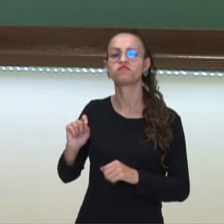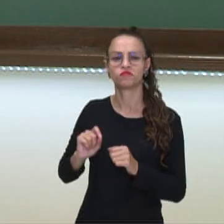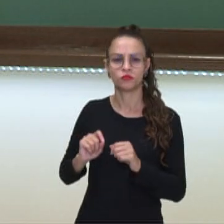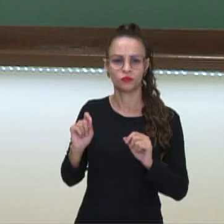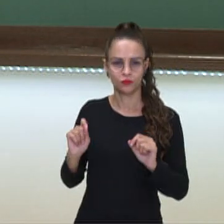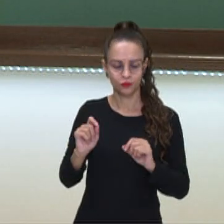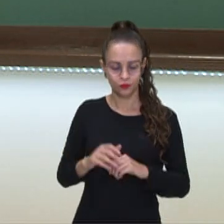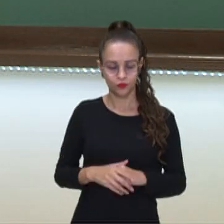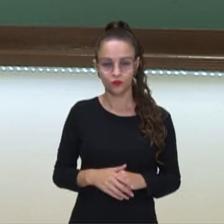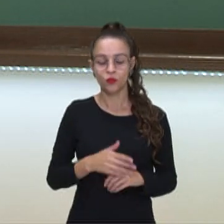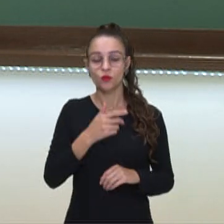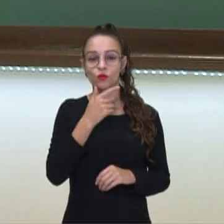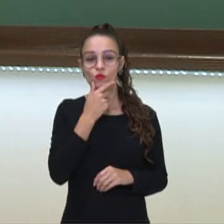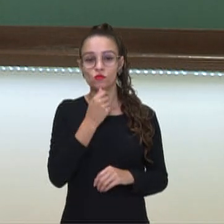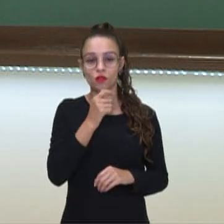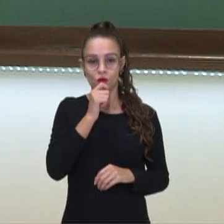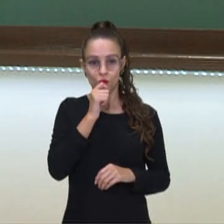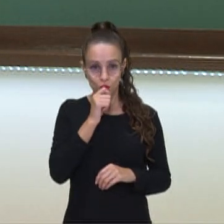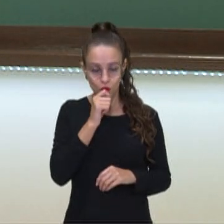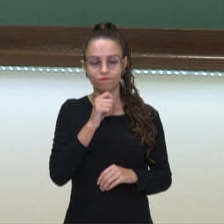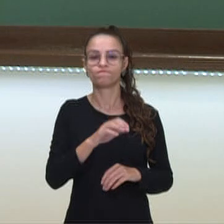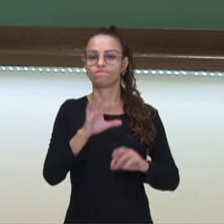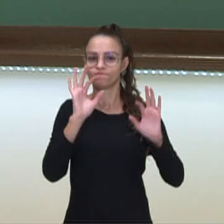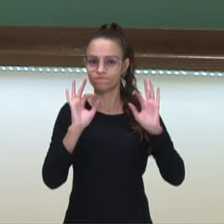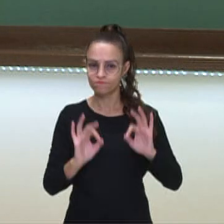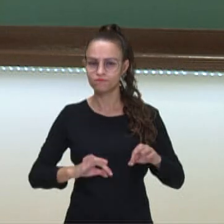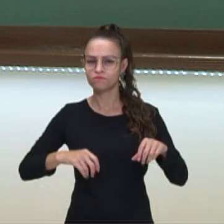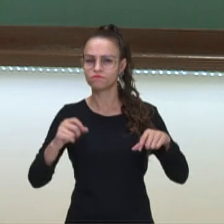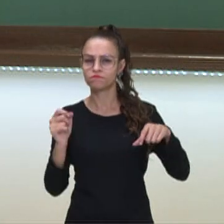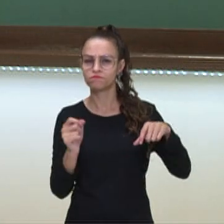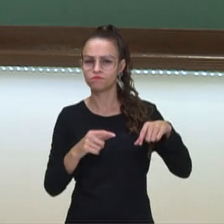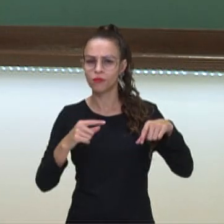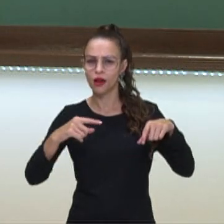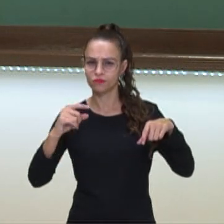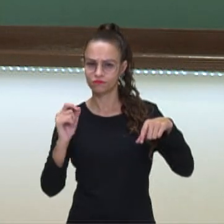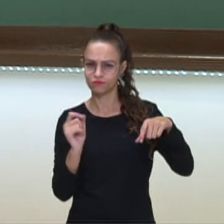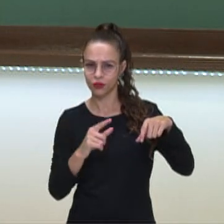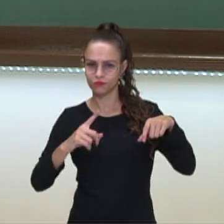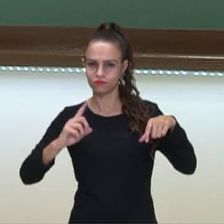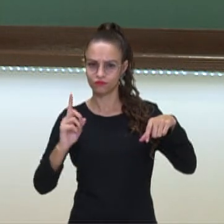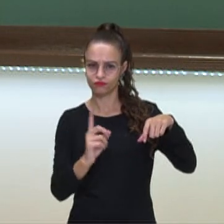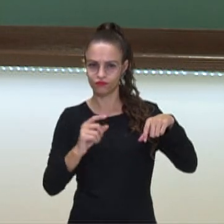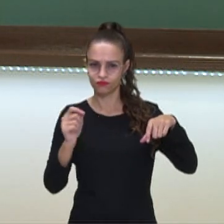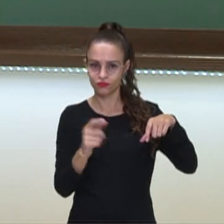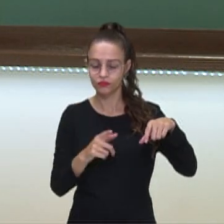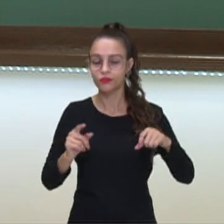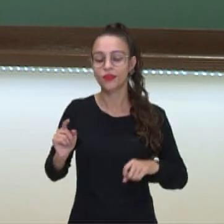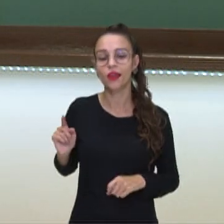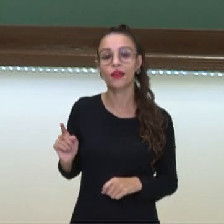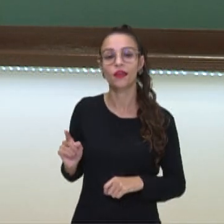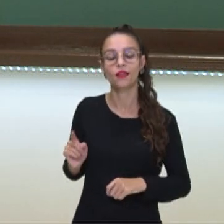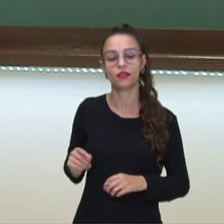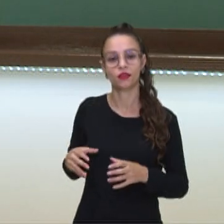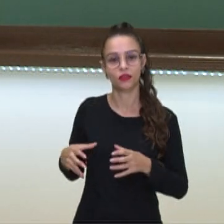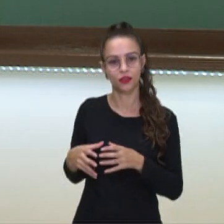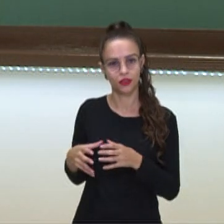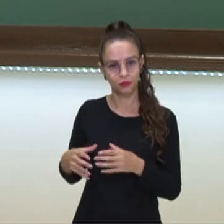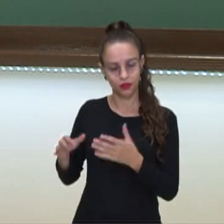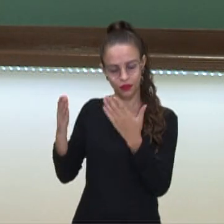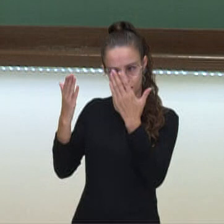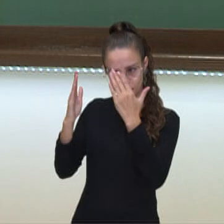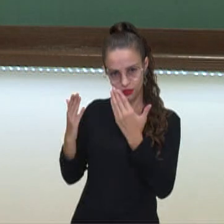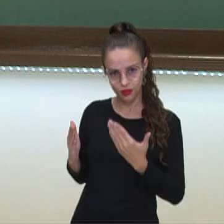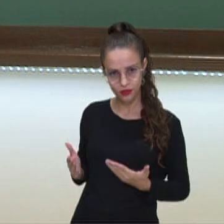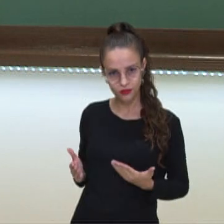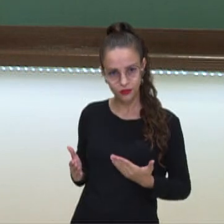Vamos dizer que o árbitro marcou o pênalti. No VAR, né, aquela equipe do VAR vai